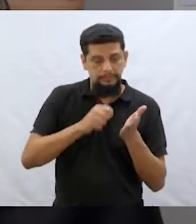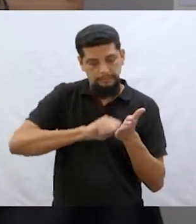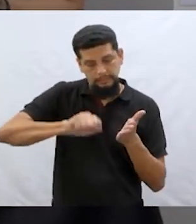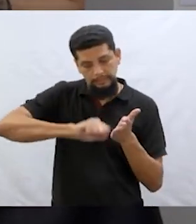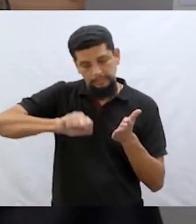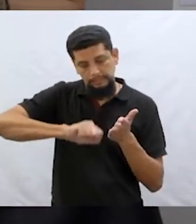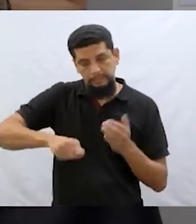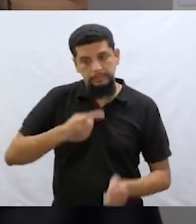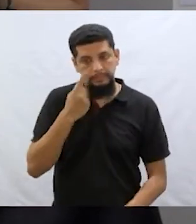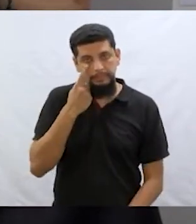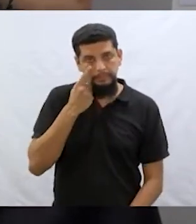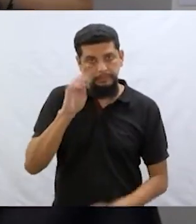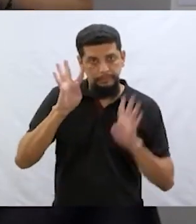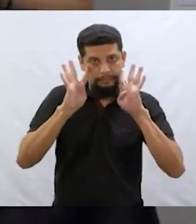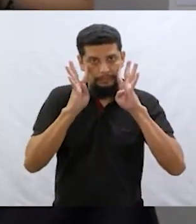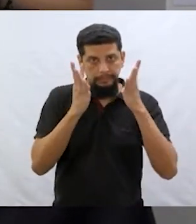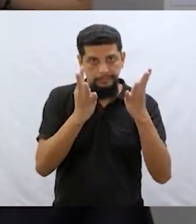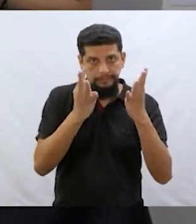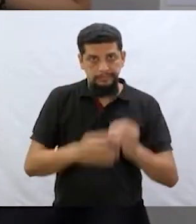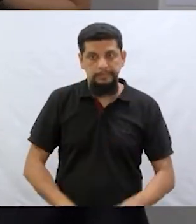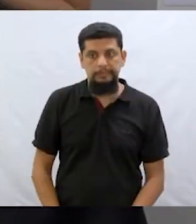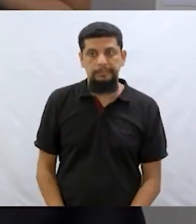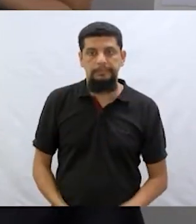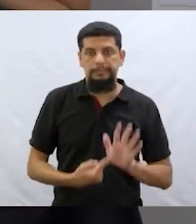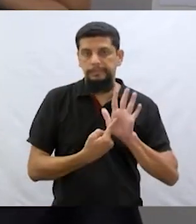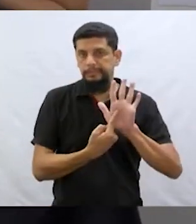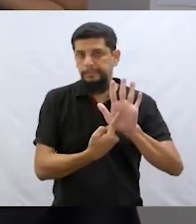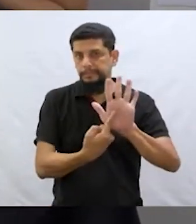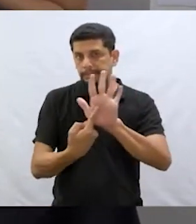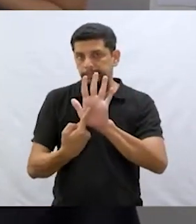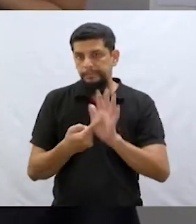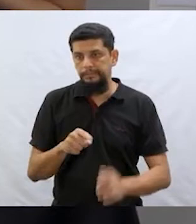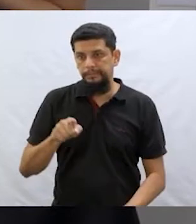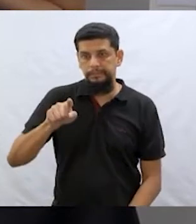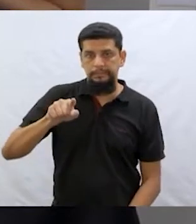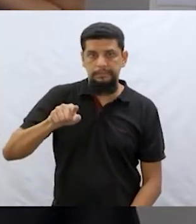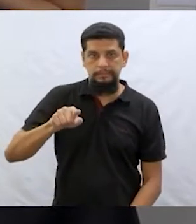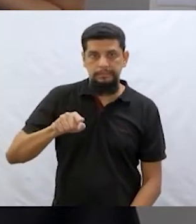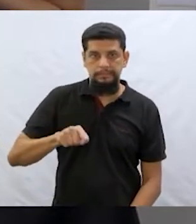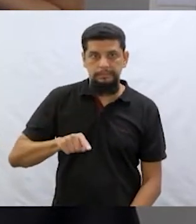bem como nós vamos fazer o W. Olha, presta bem atenção, que eu vou mostrar aqui, ó.